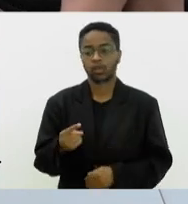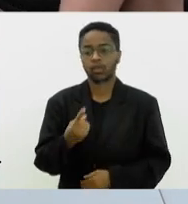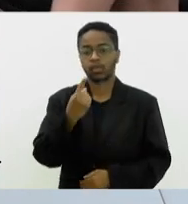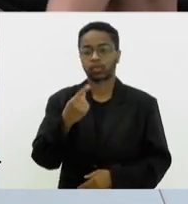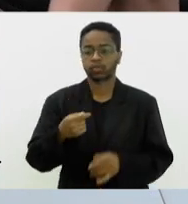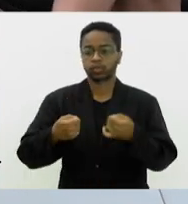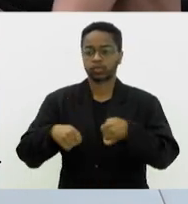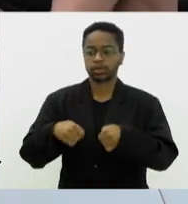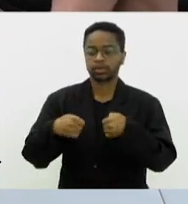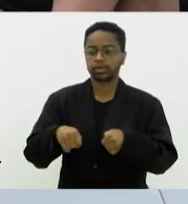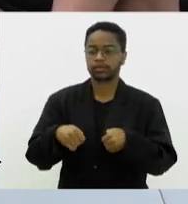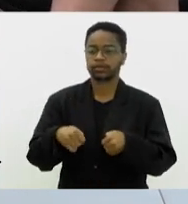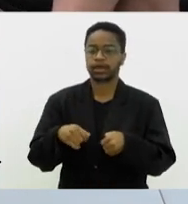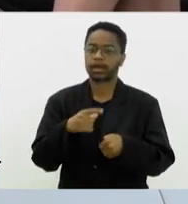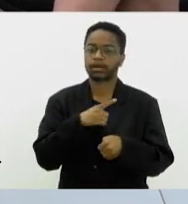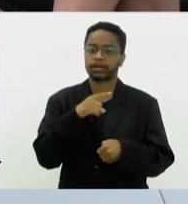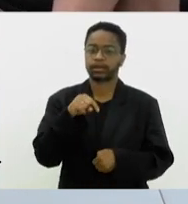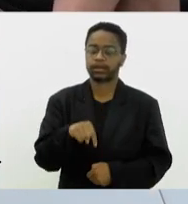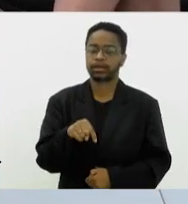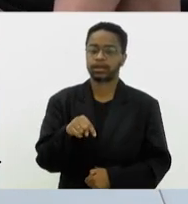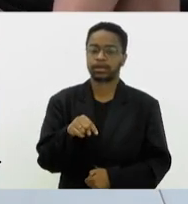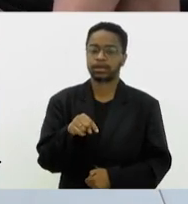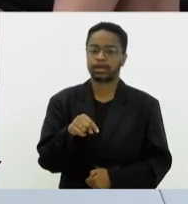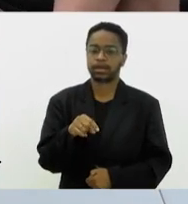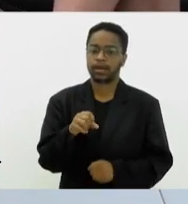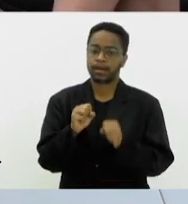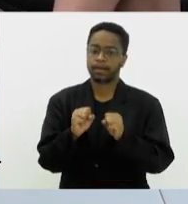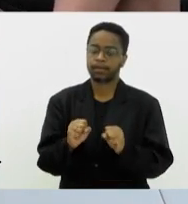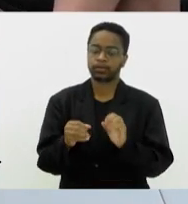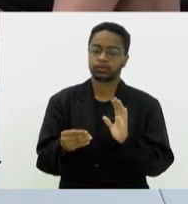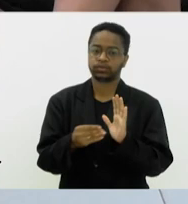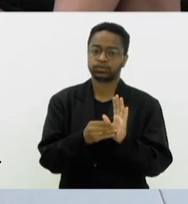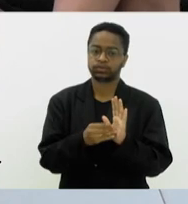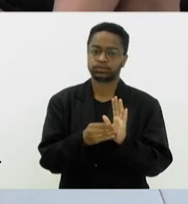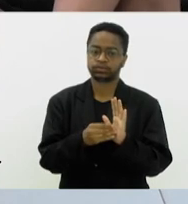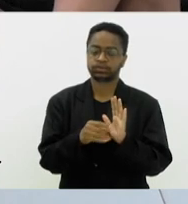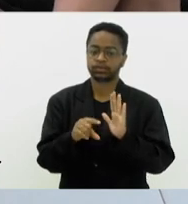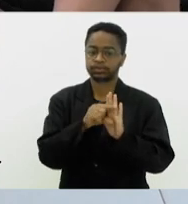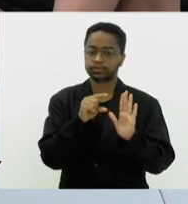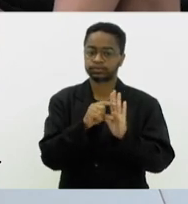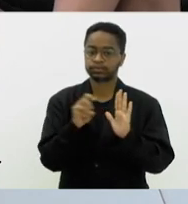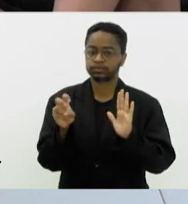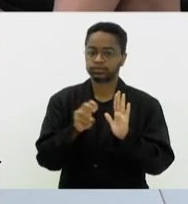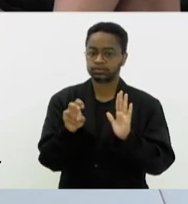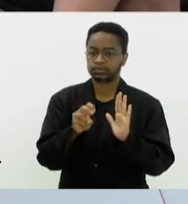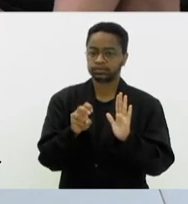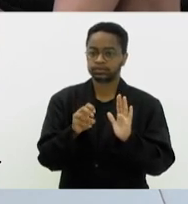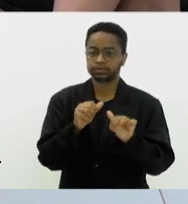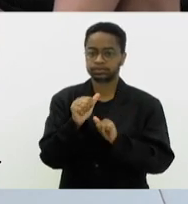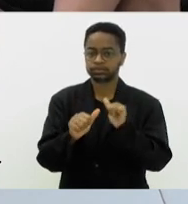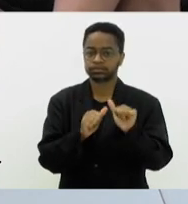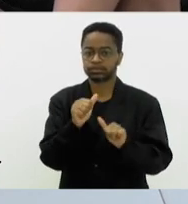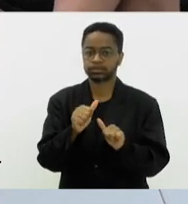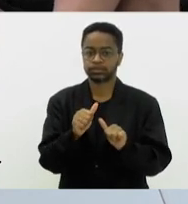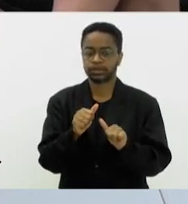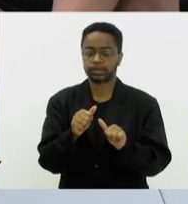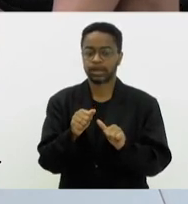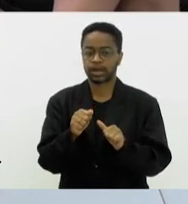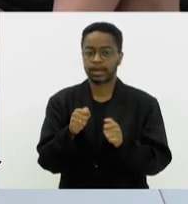que tem, para botar... tem corrigindo no parágrafo 5º, um deverá para poderá, e o